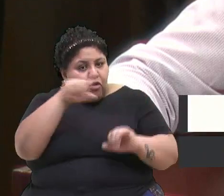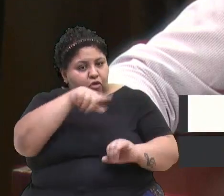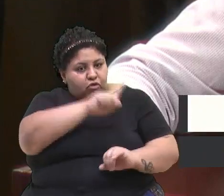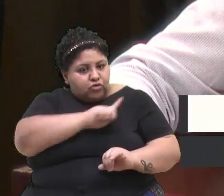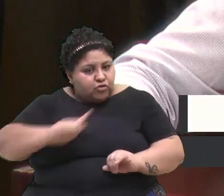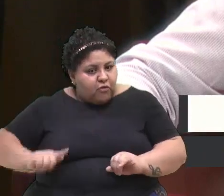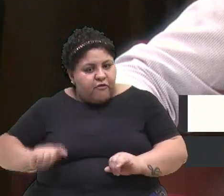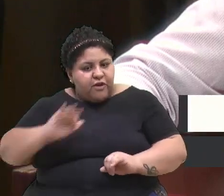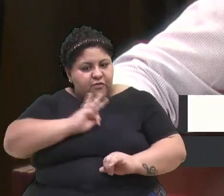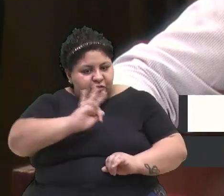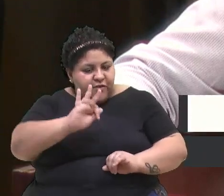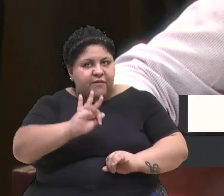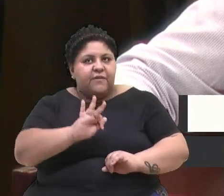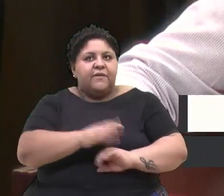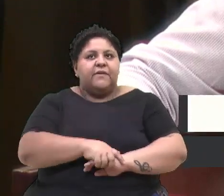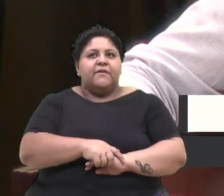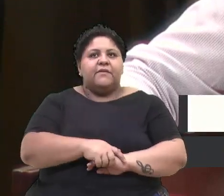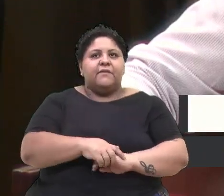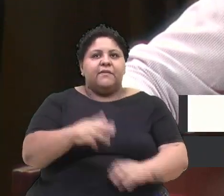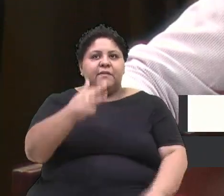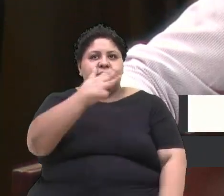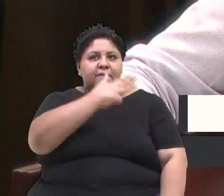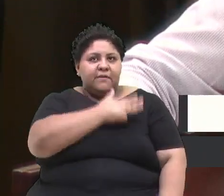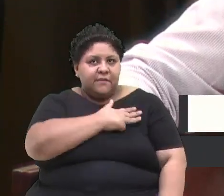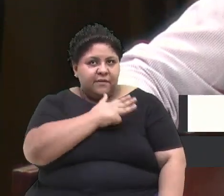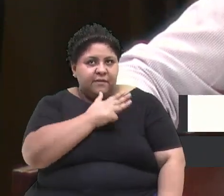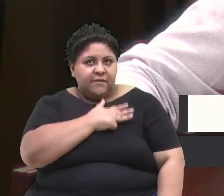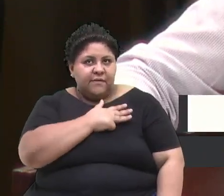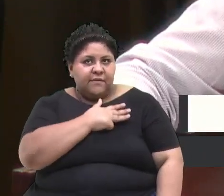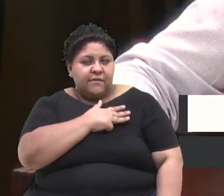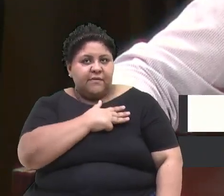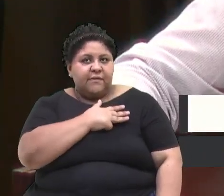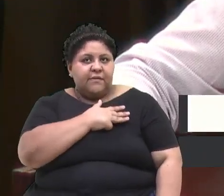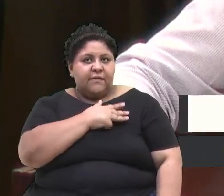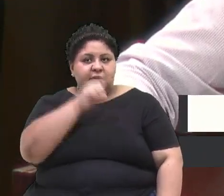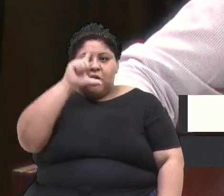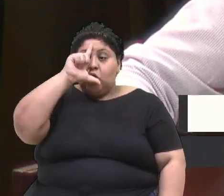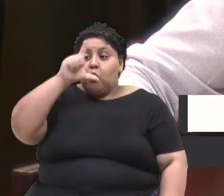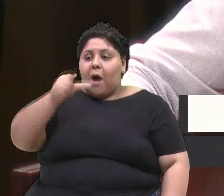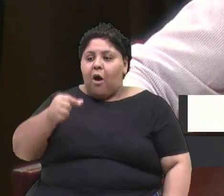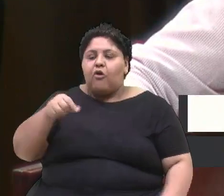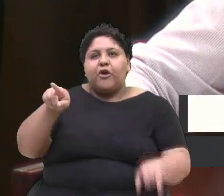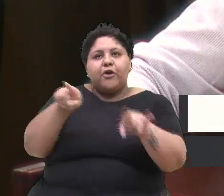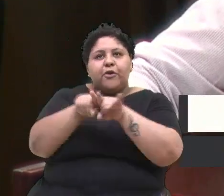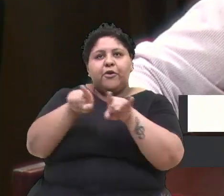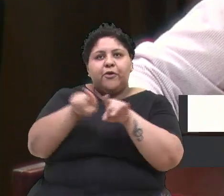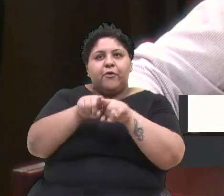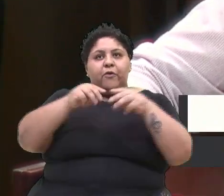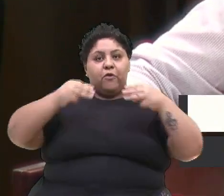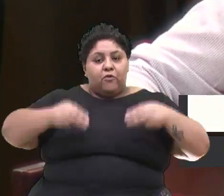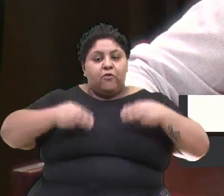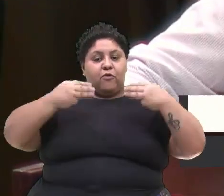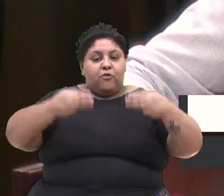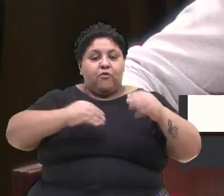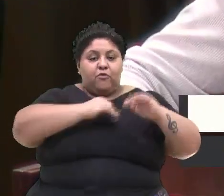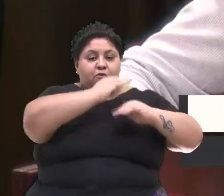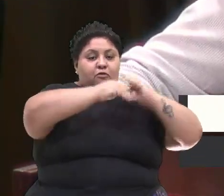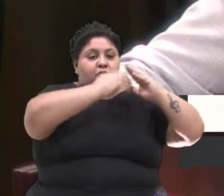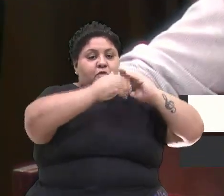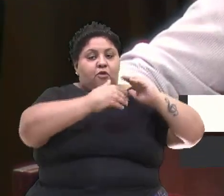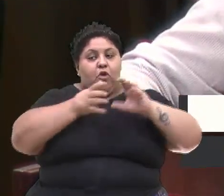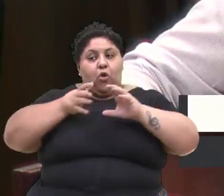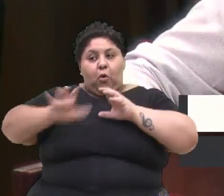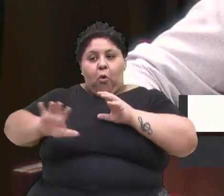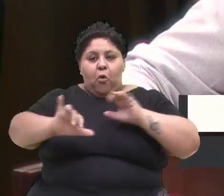federal, do nosso presidente Lula e do presidente Alckmin, que no Ministério do Desenvolvimento Social e de Combate à Fome,